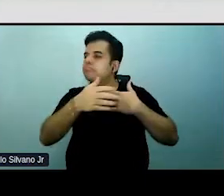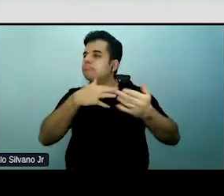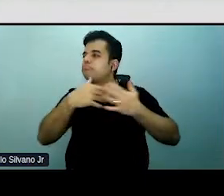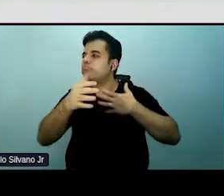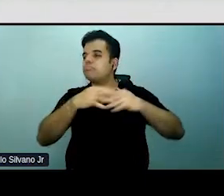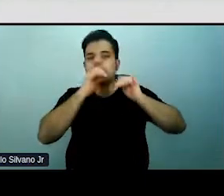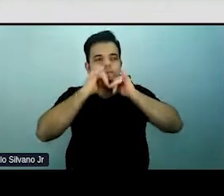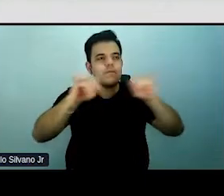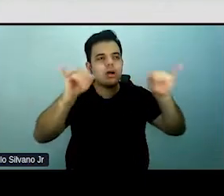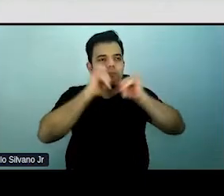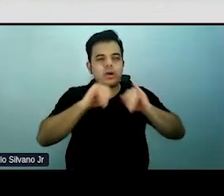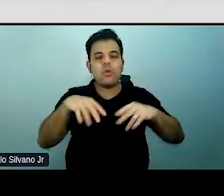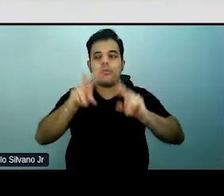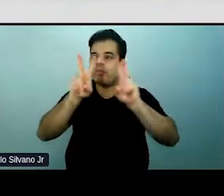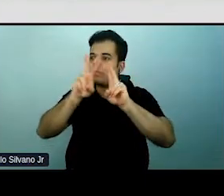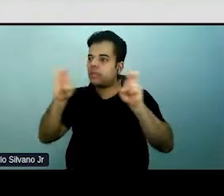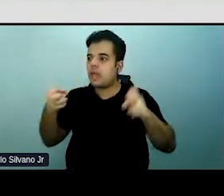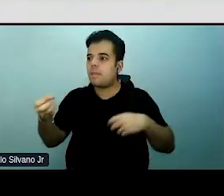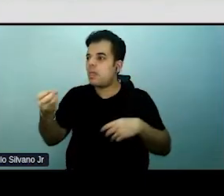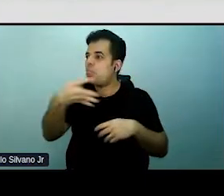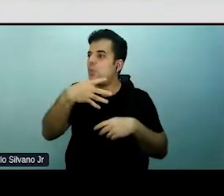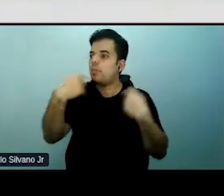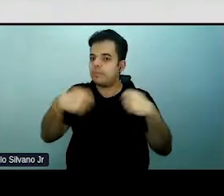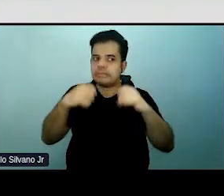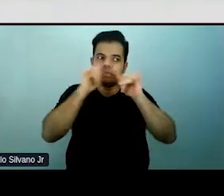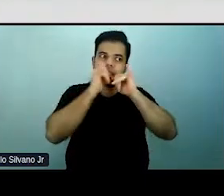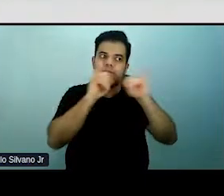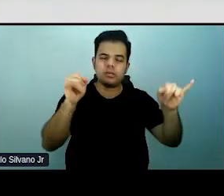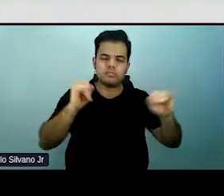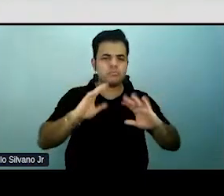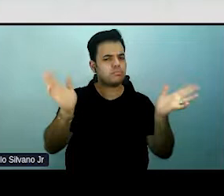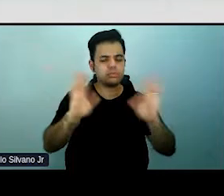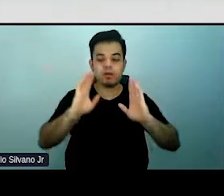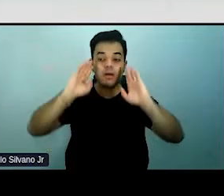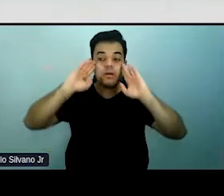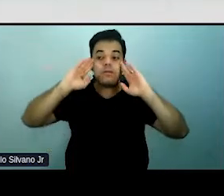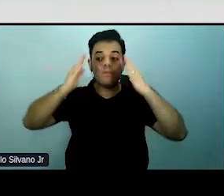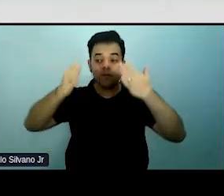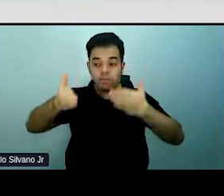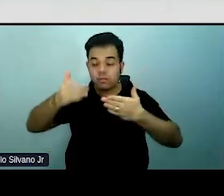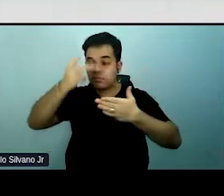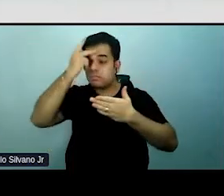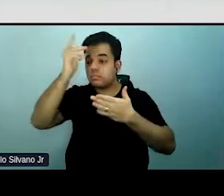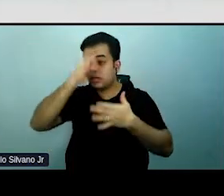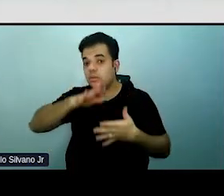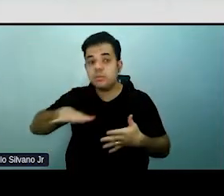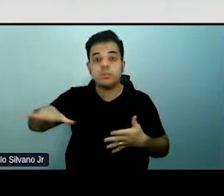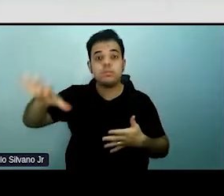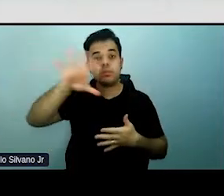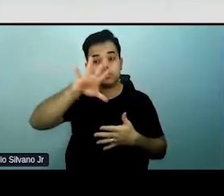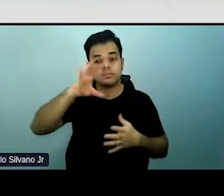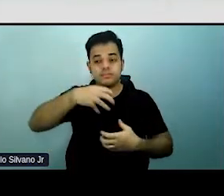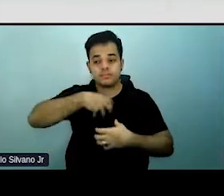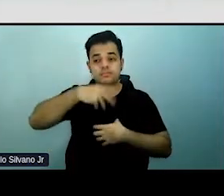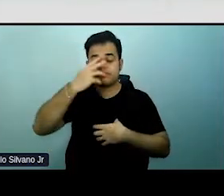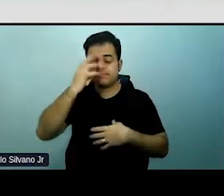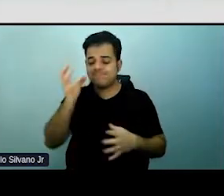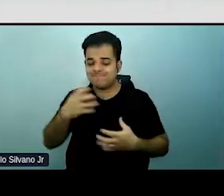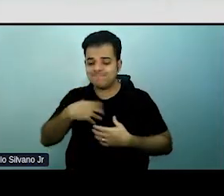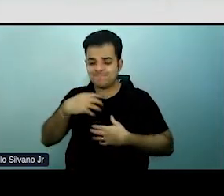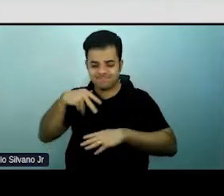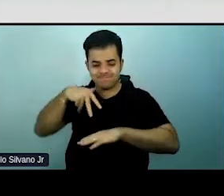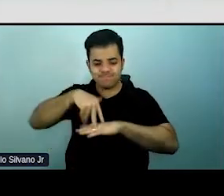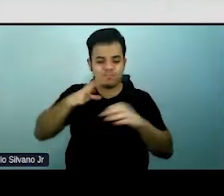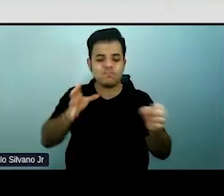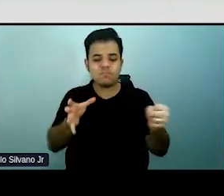ou porque é um assunto que está no momento, mas olhando para todas as pessoas no sentido de pertencimento, né?